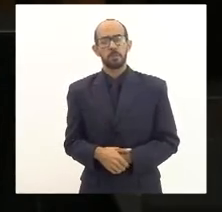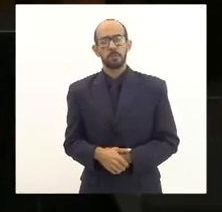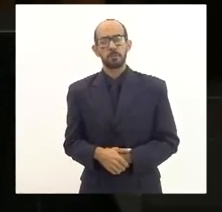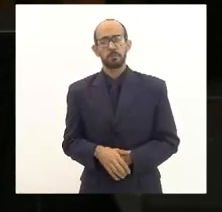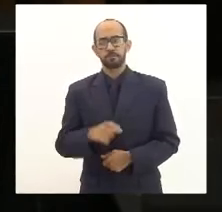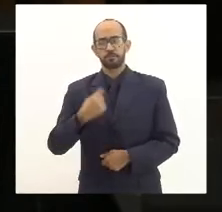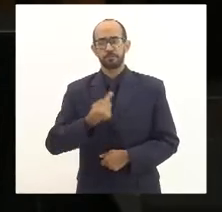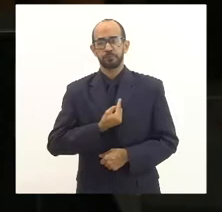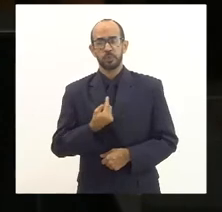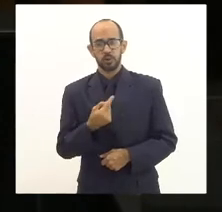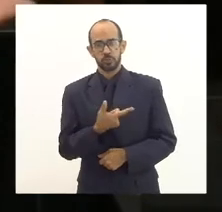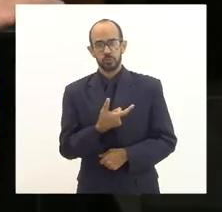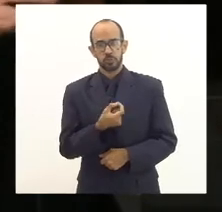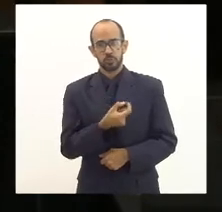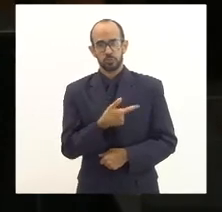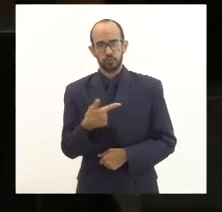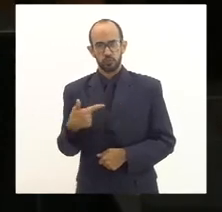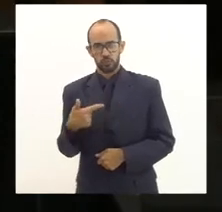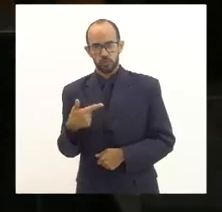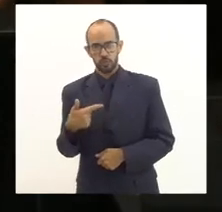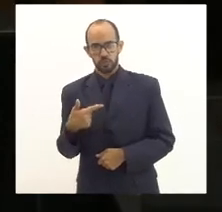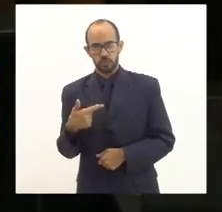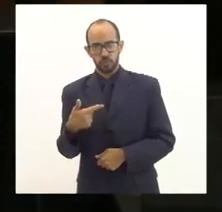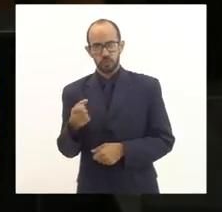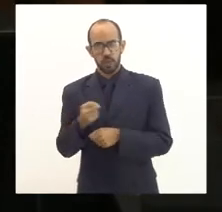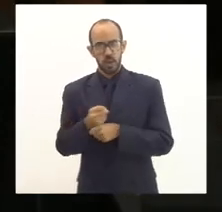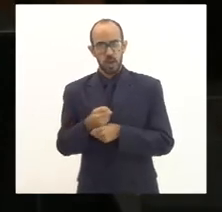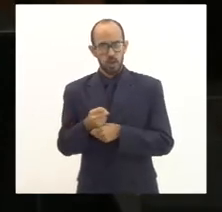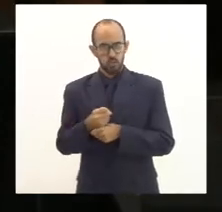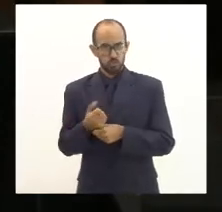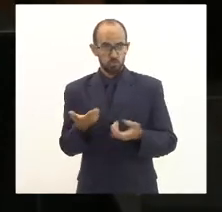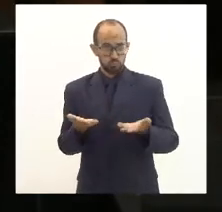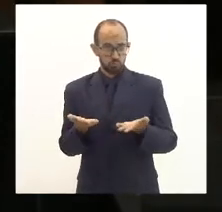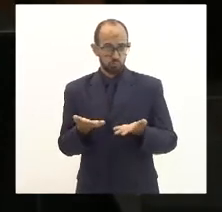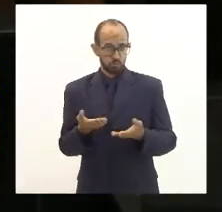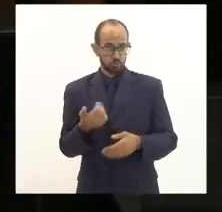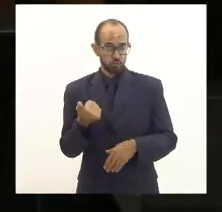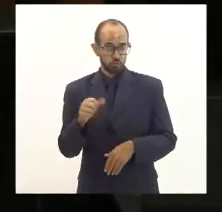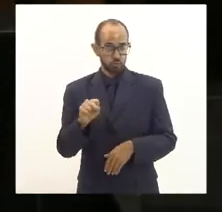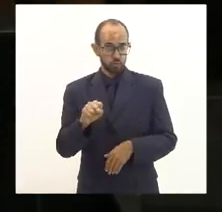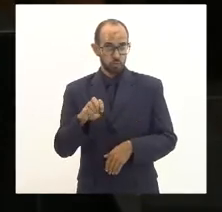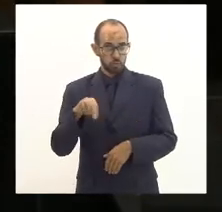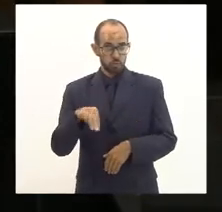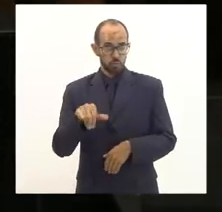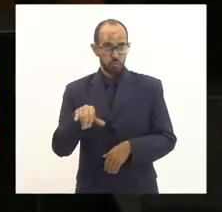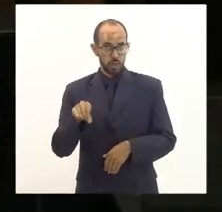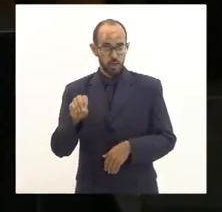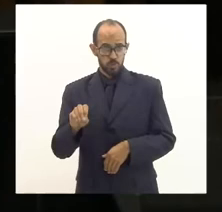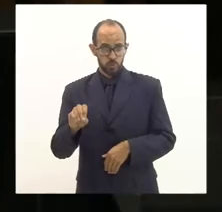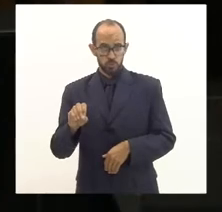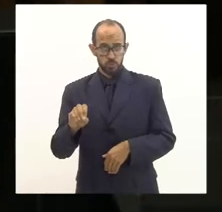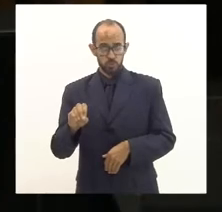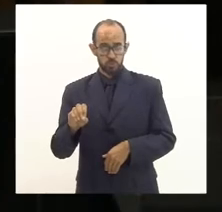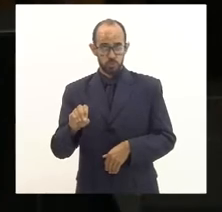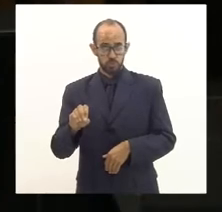e nós em 2022 ano em curso hoje é 18 de Maio